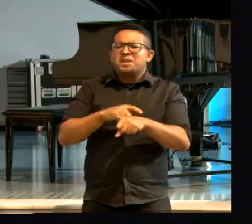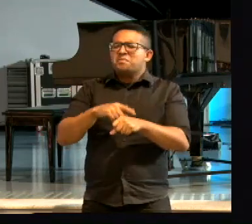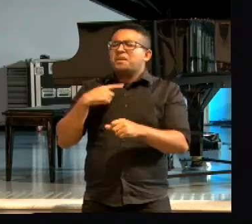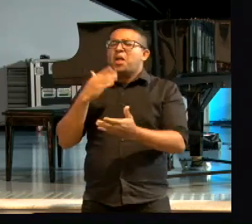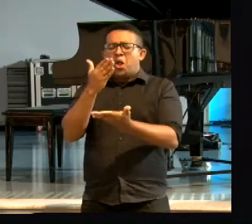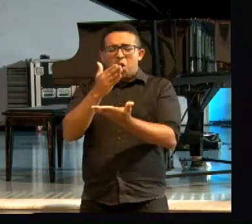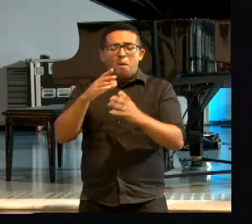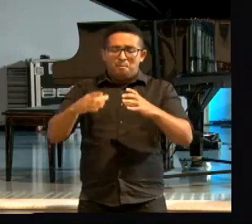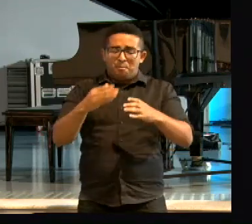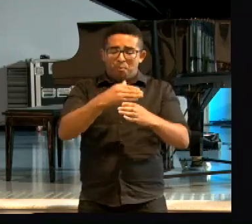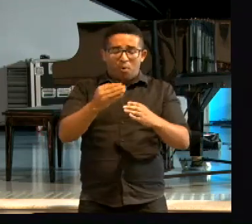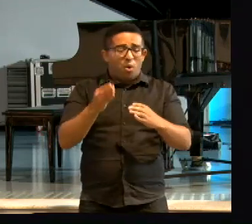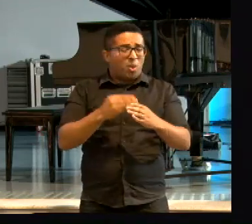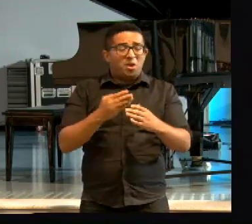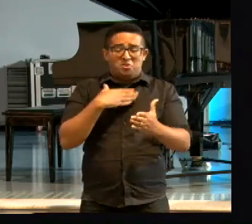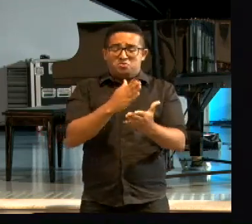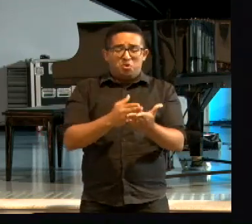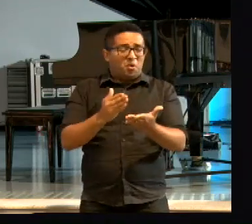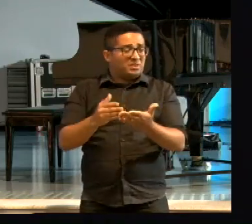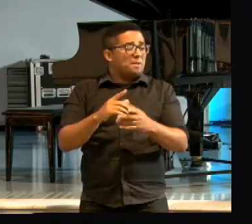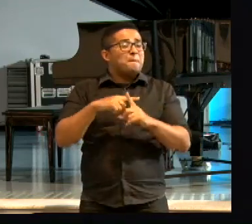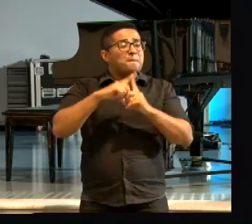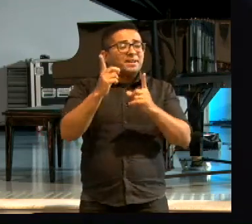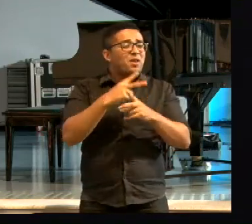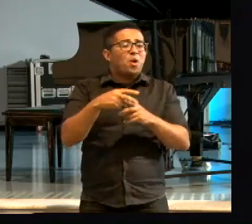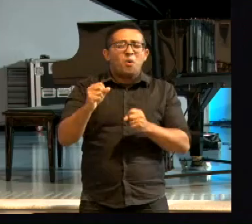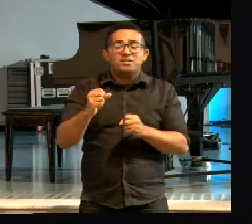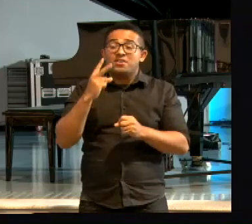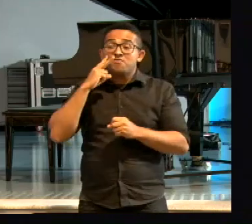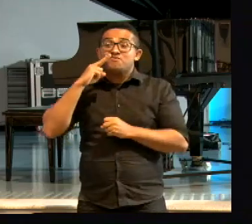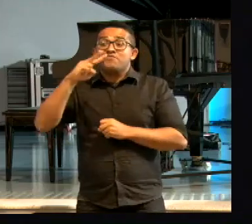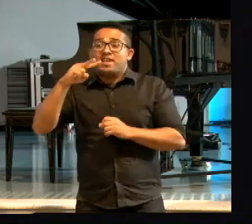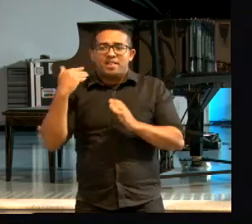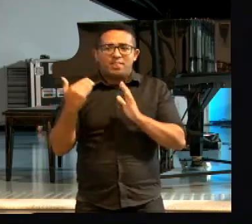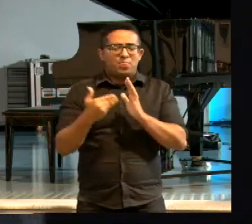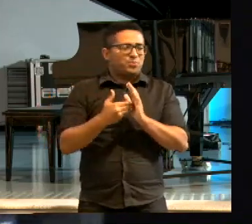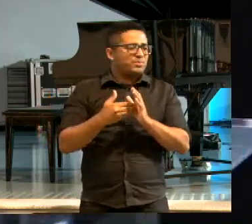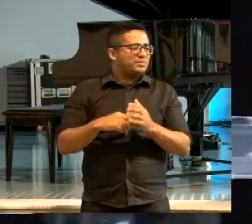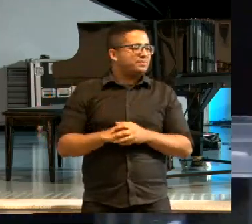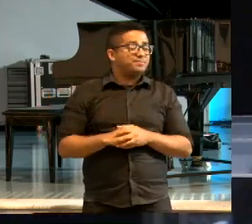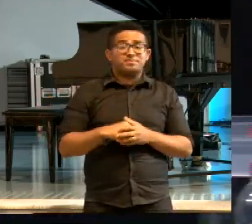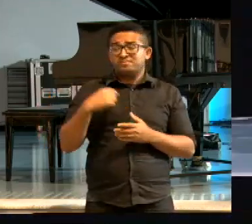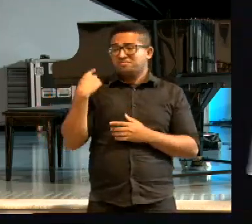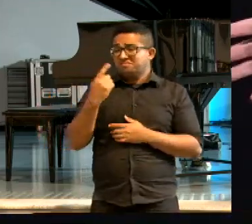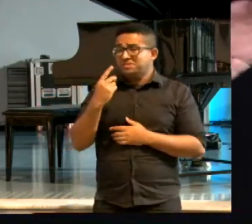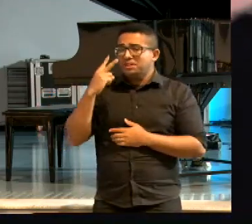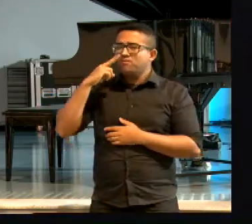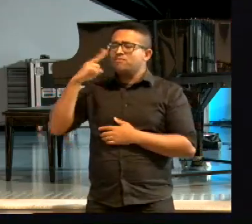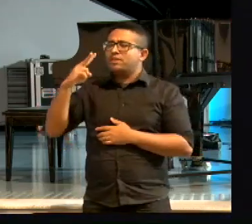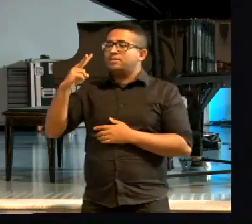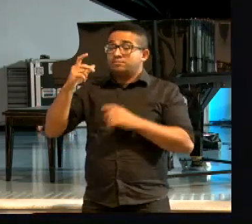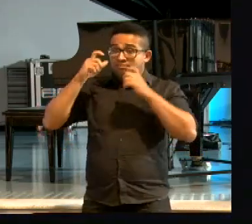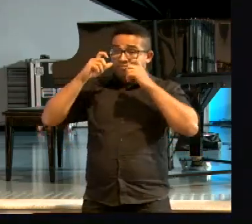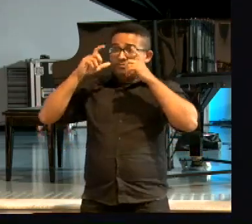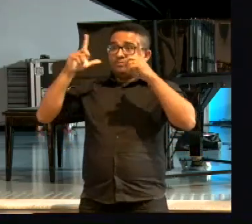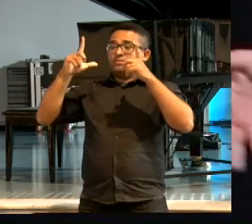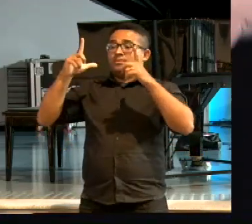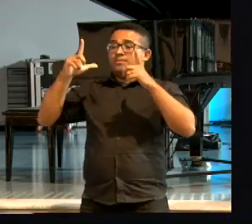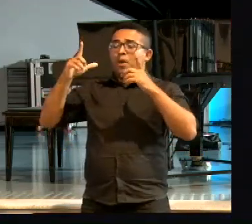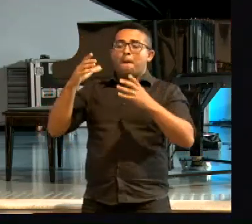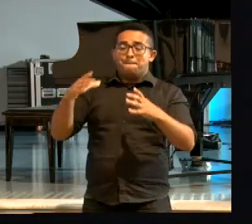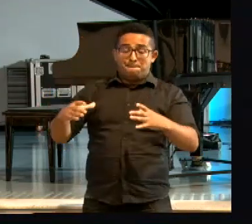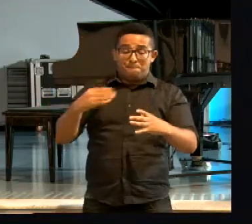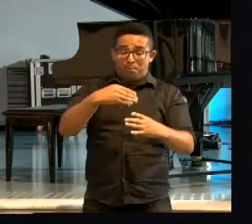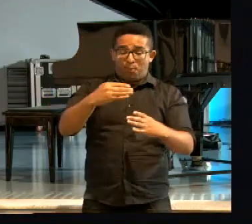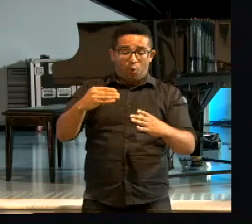o bolo, fatiando a pizza, mas a gente não consegue enxergar o todo. E a gente, em vez de olhar para aquele